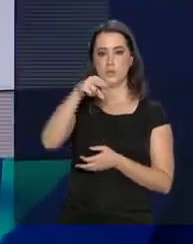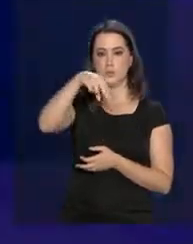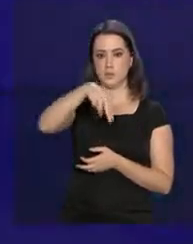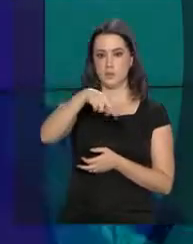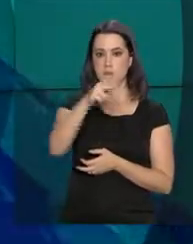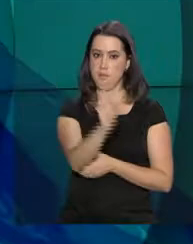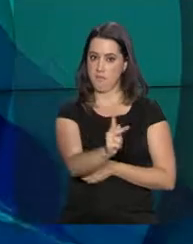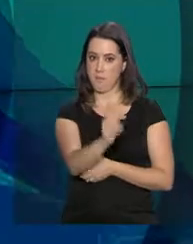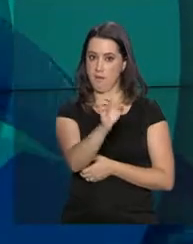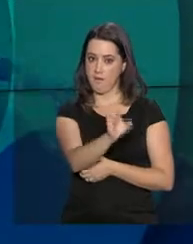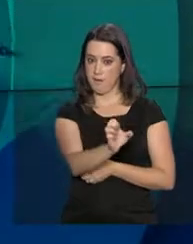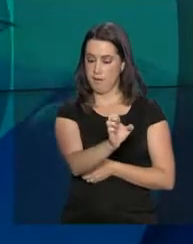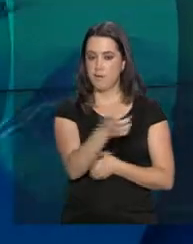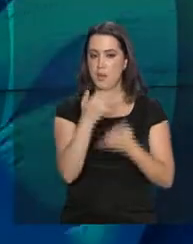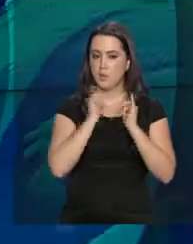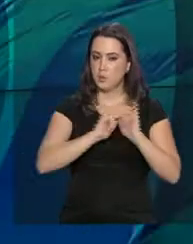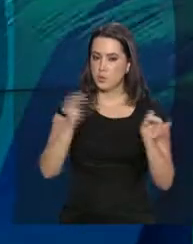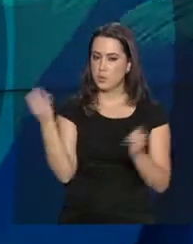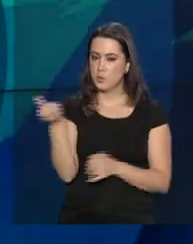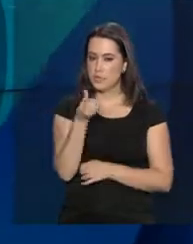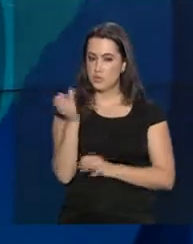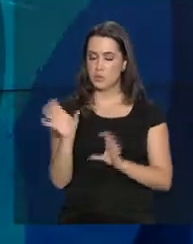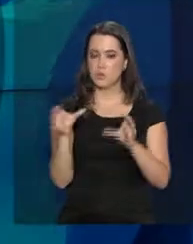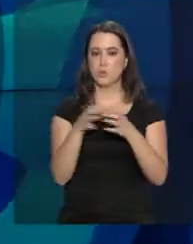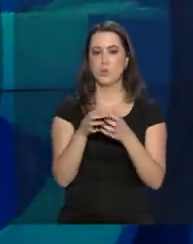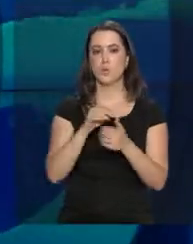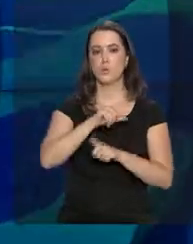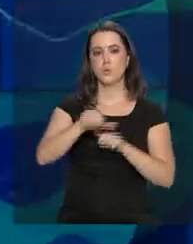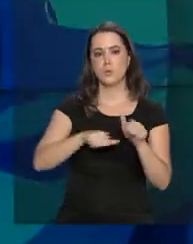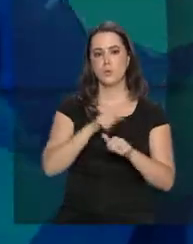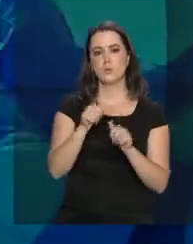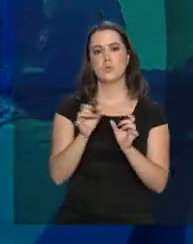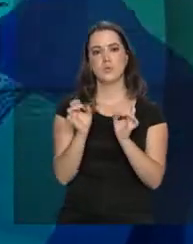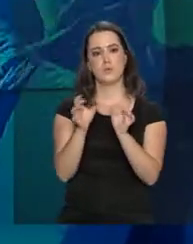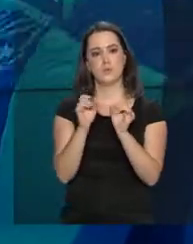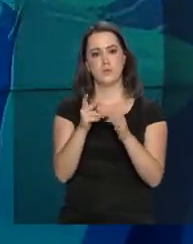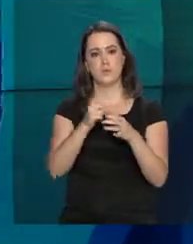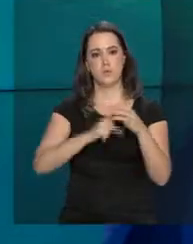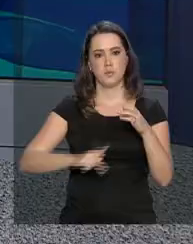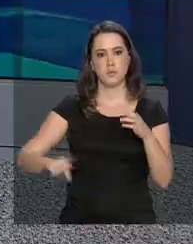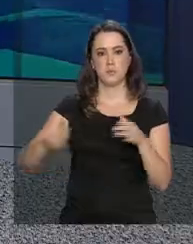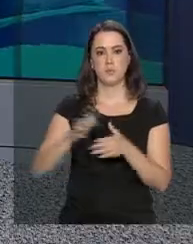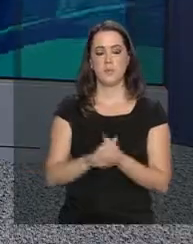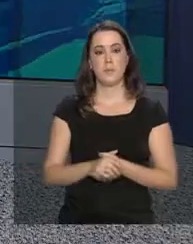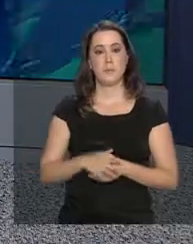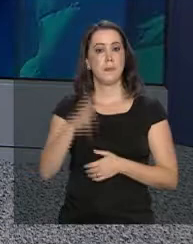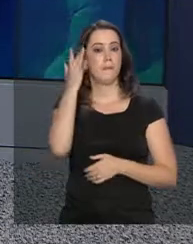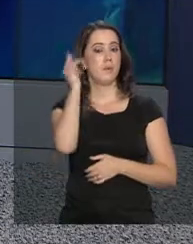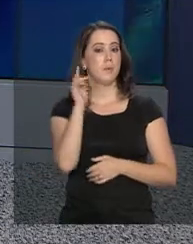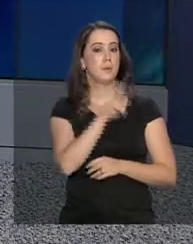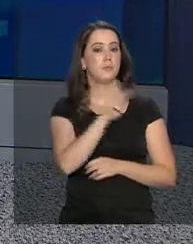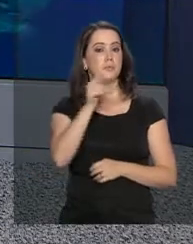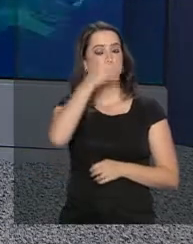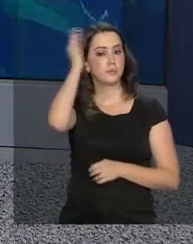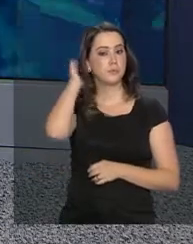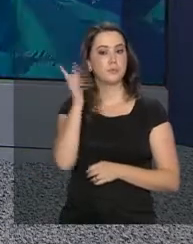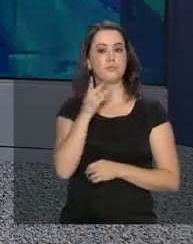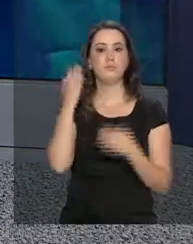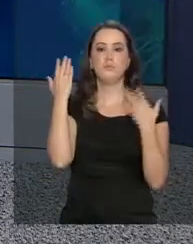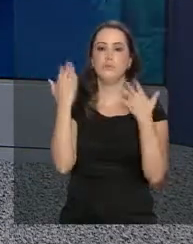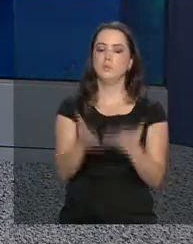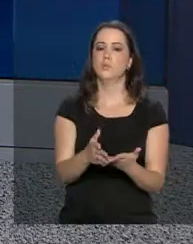anunciou a aprovação da sexta rodada de leilão de partilha do pré-sal e amanhã o presidente michel temer